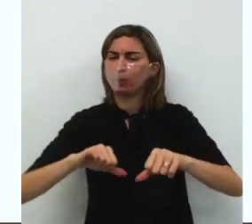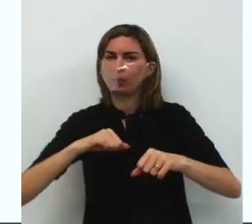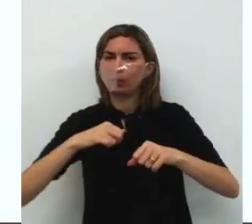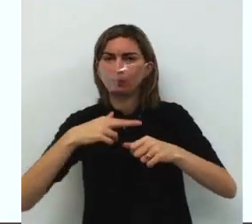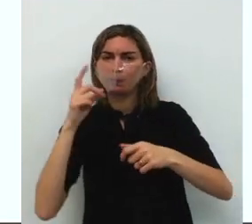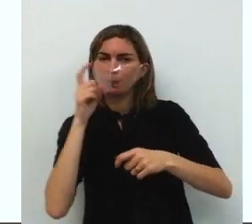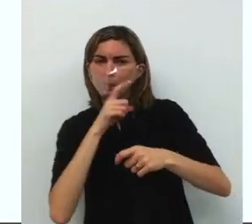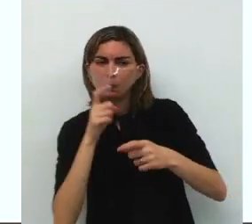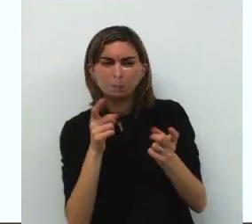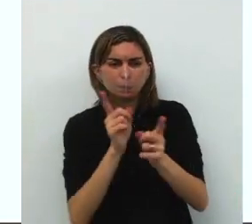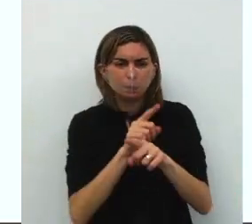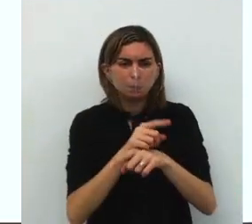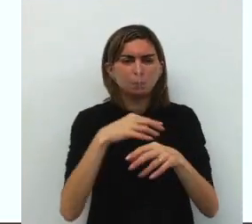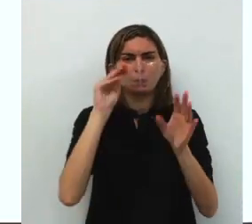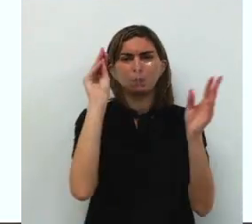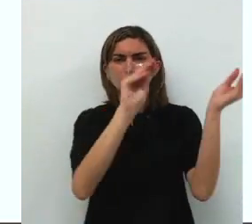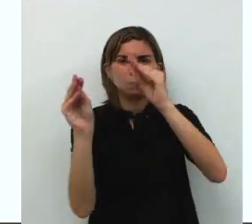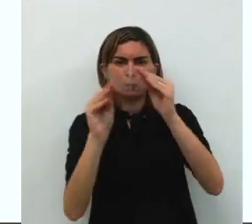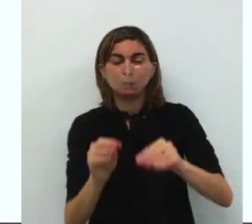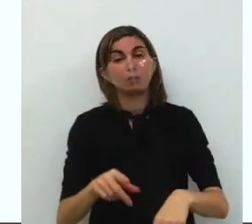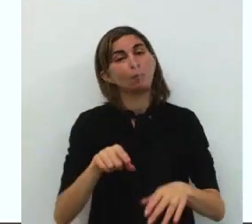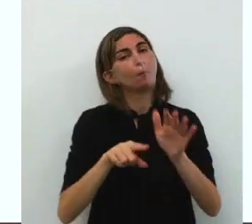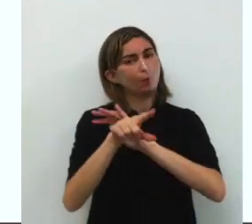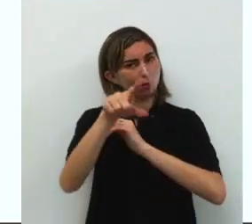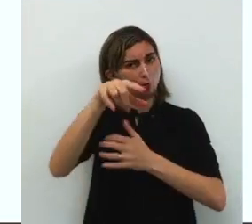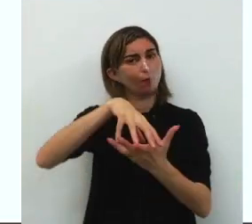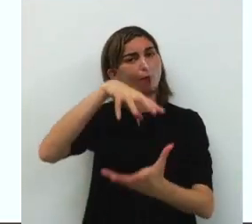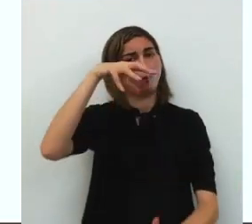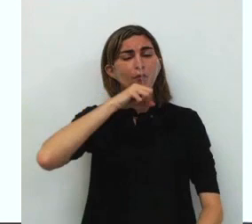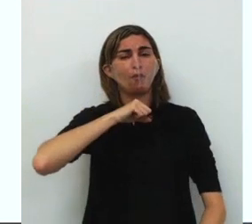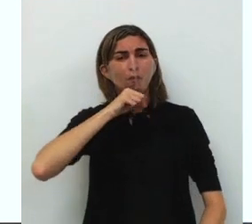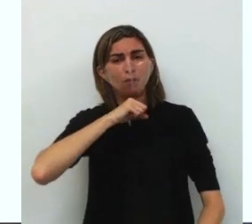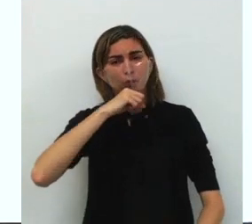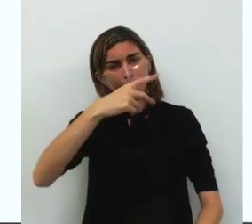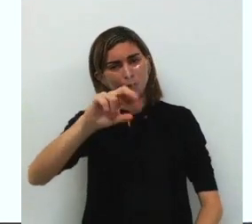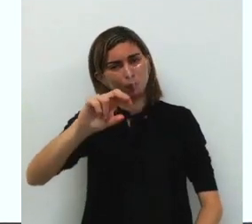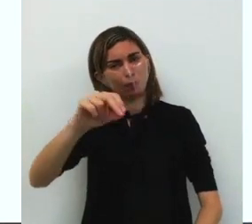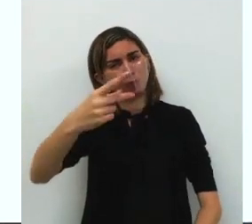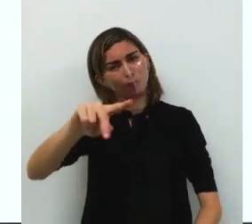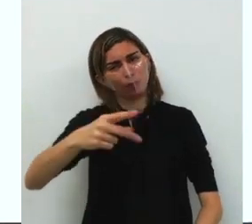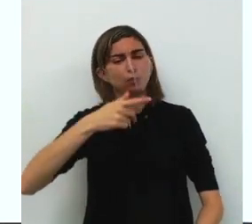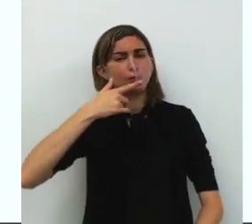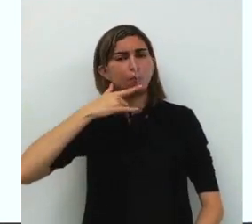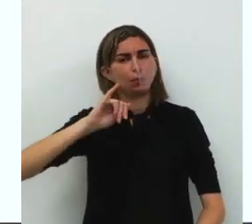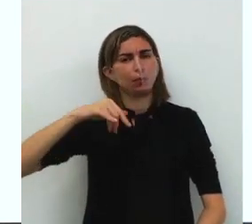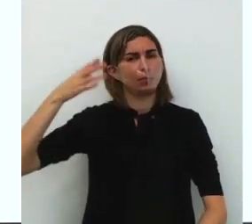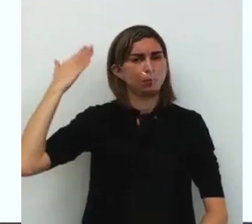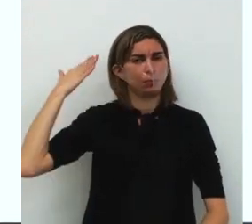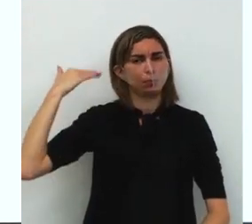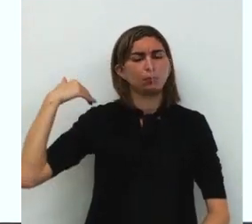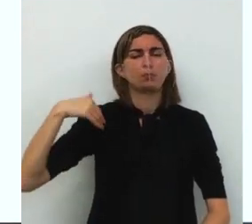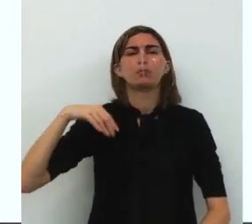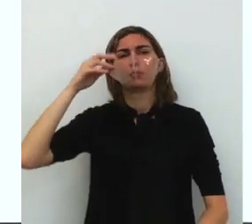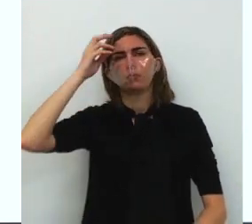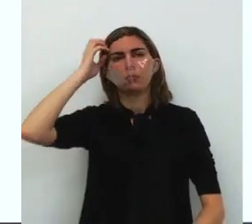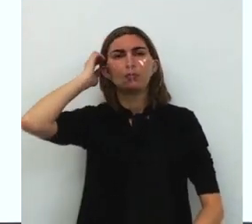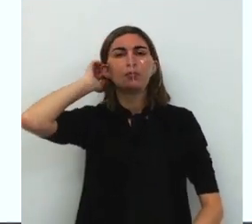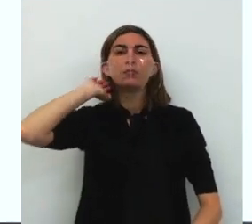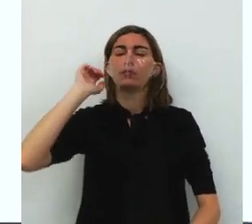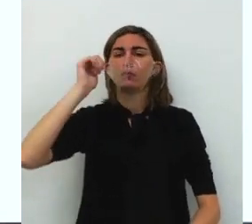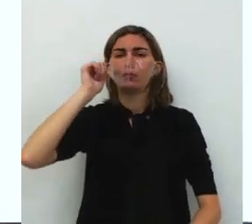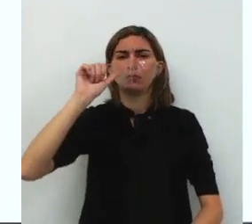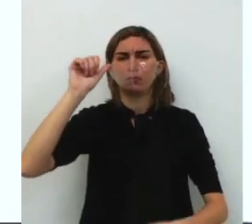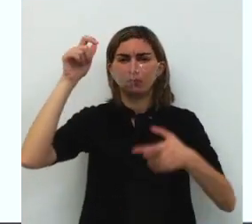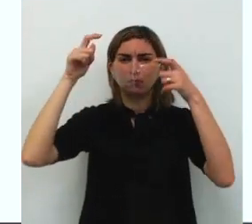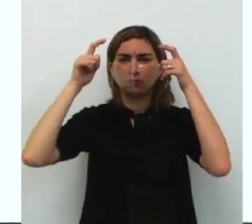ruins. Vocês podem perguntar aos avós de vocês, aos pais, que há muito tempo atrás,